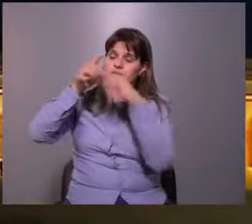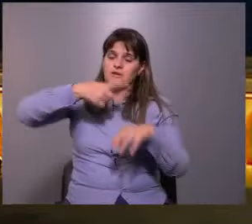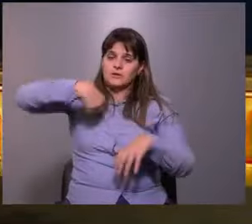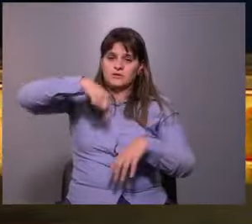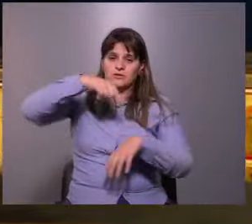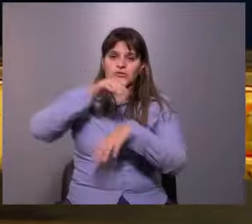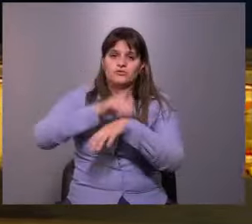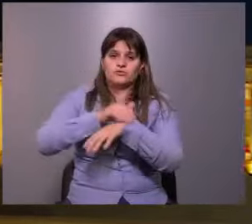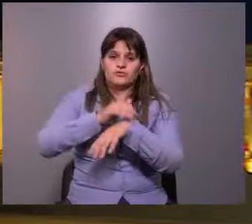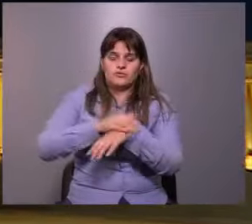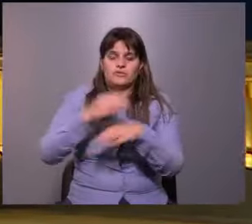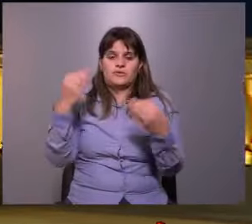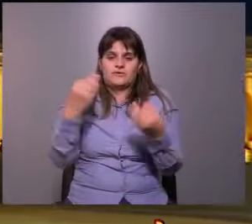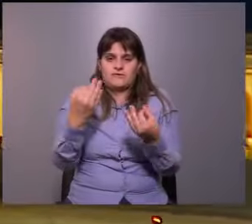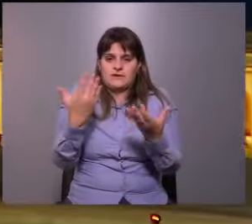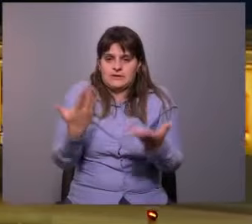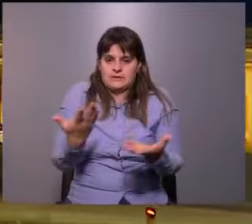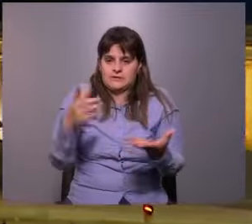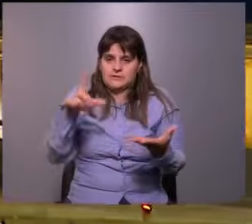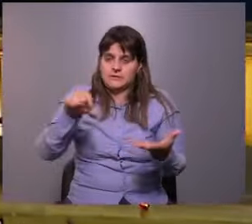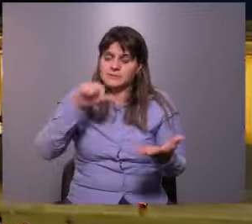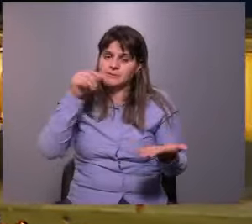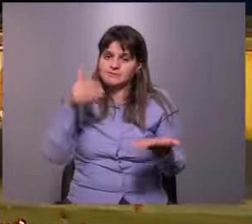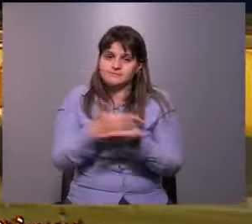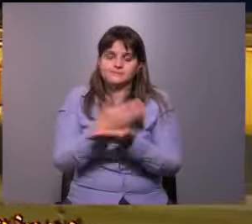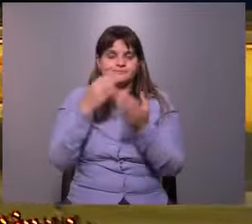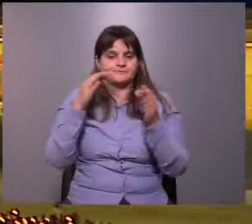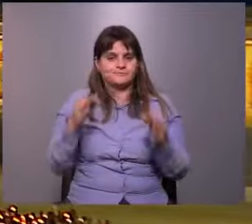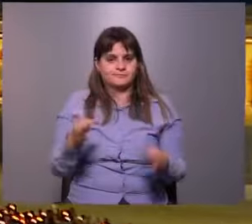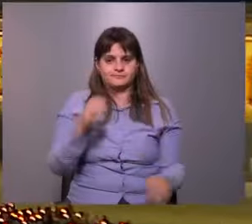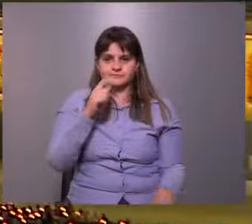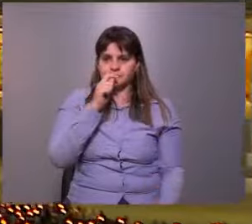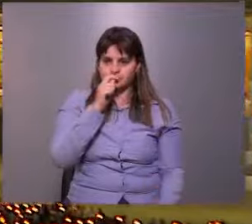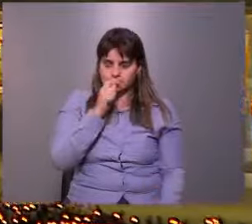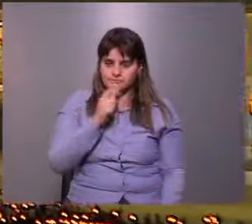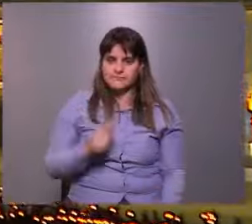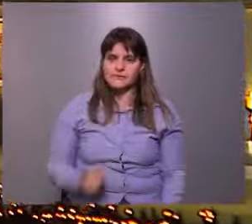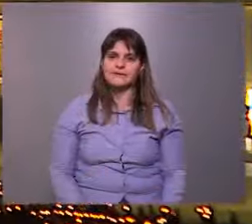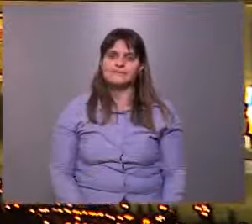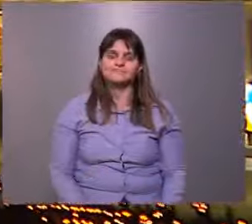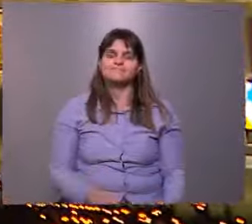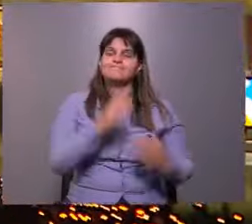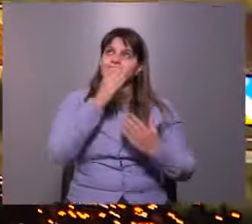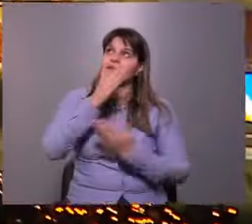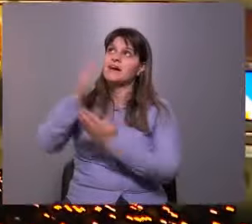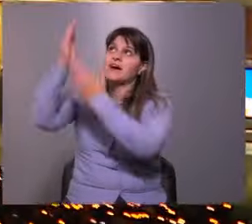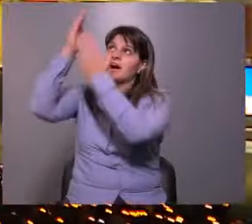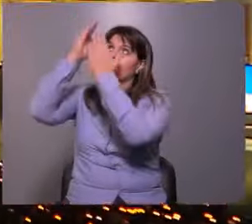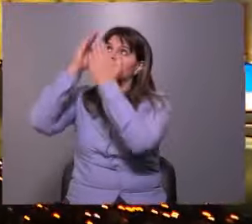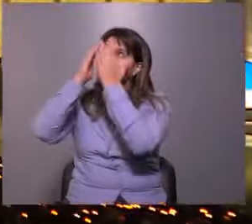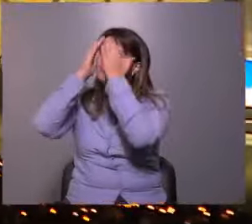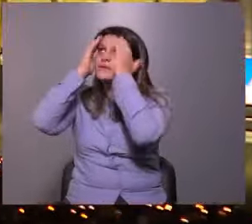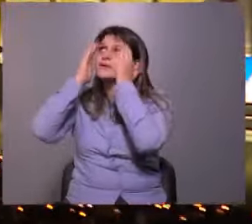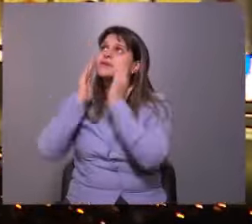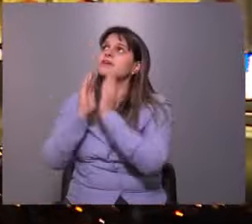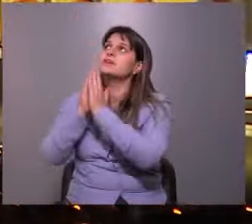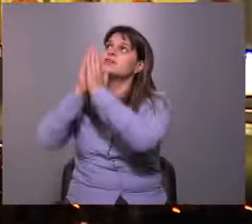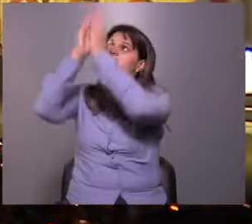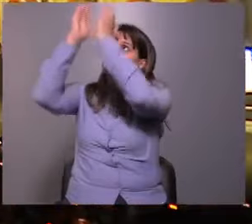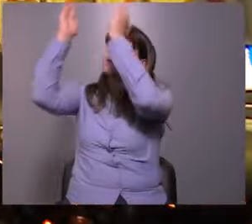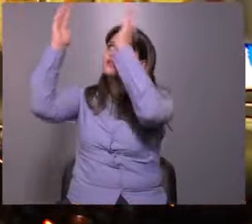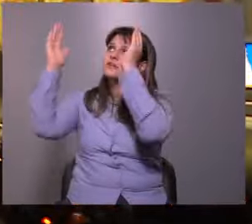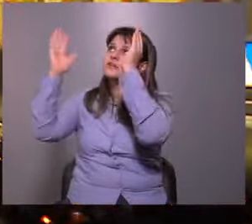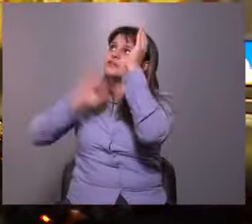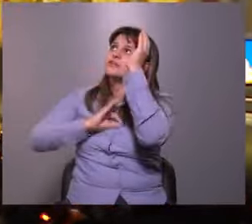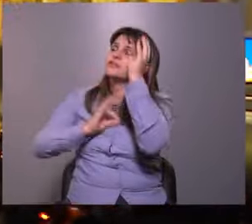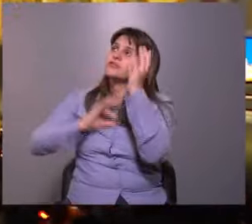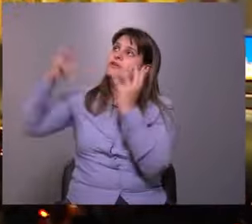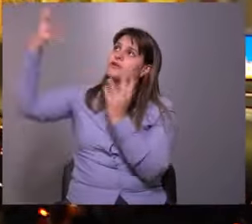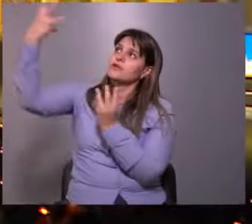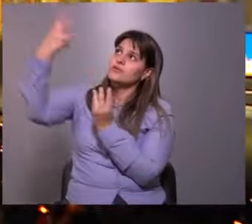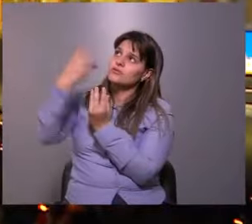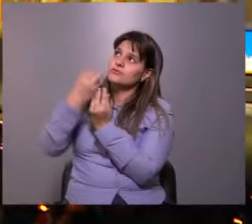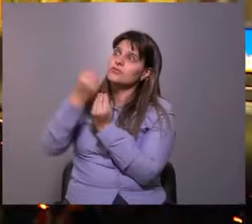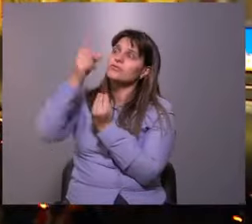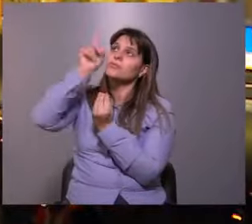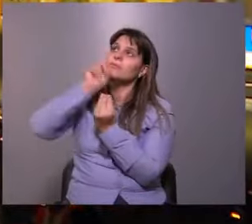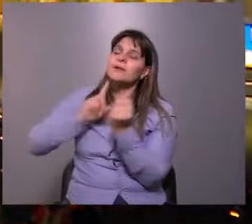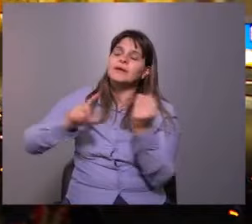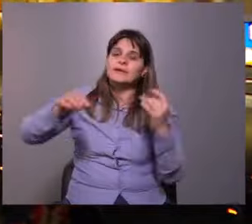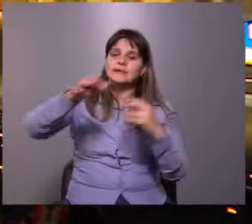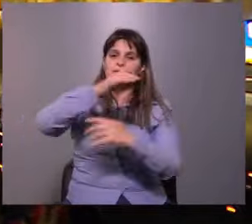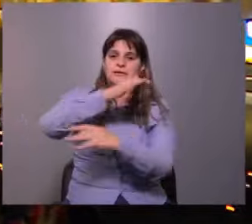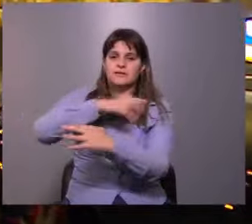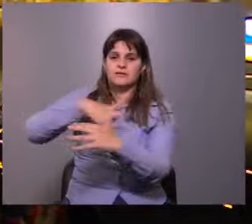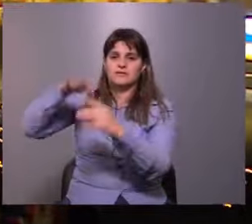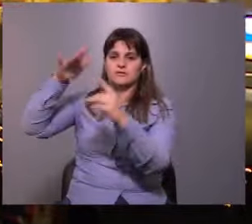Ave Maria, cheia de graça, o Senhor é convosco. Bendita sois vós entre as mulheres e bendito é o fruto do